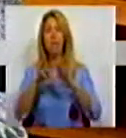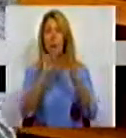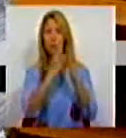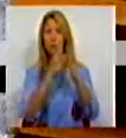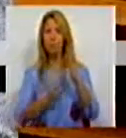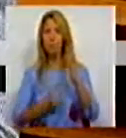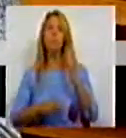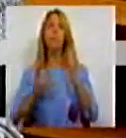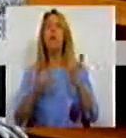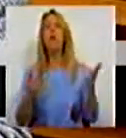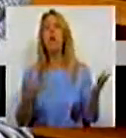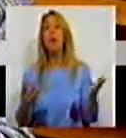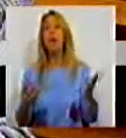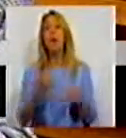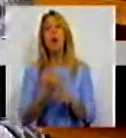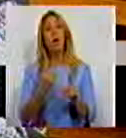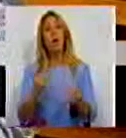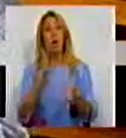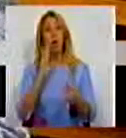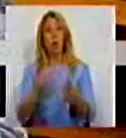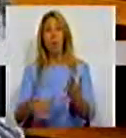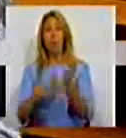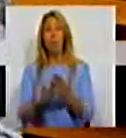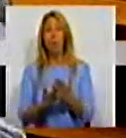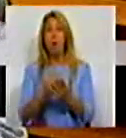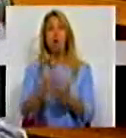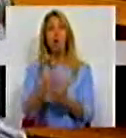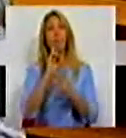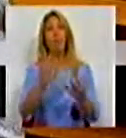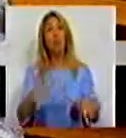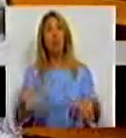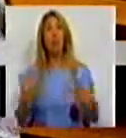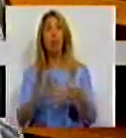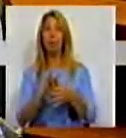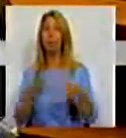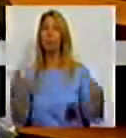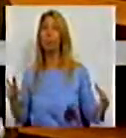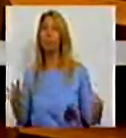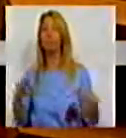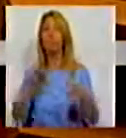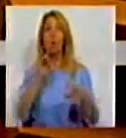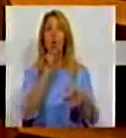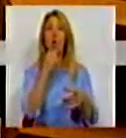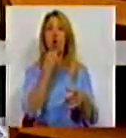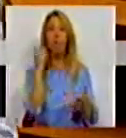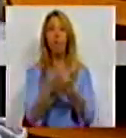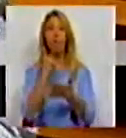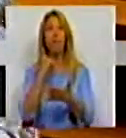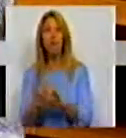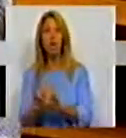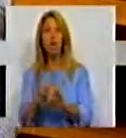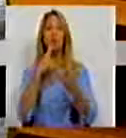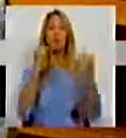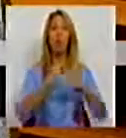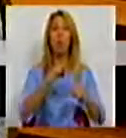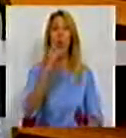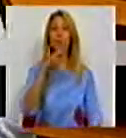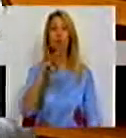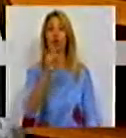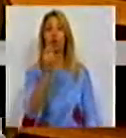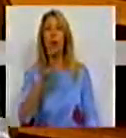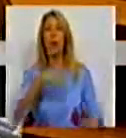de acolhimento e de integração está patente atualmente na visão que temos para o acolhimento de refugiados, onde quisemos ir muito para